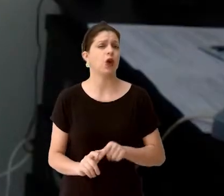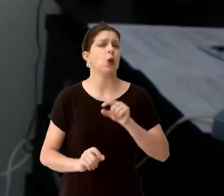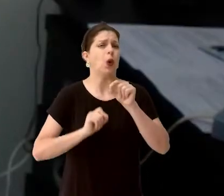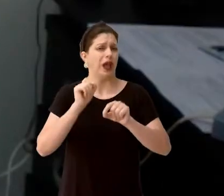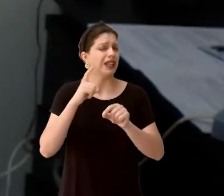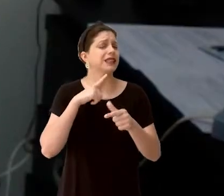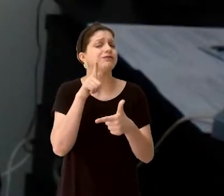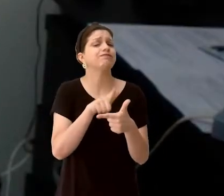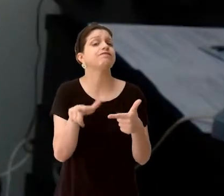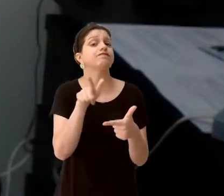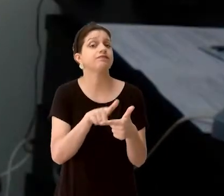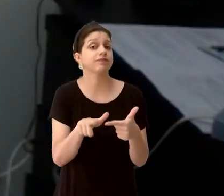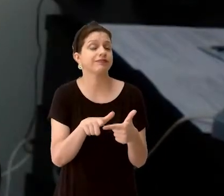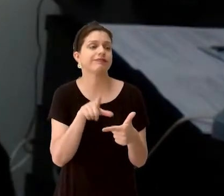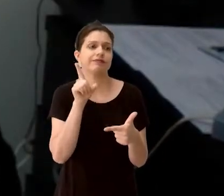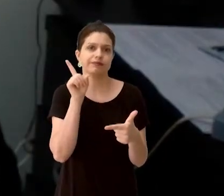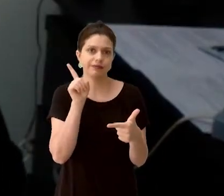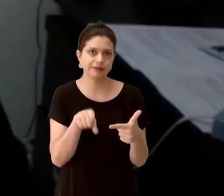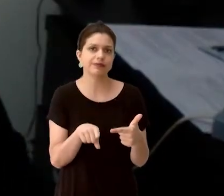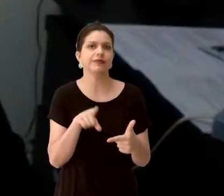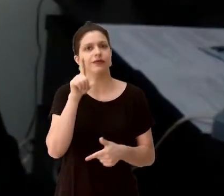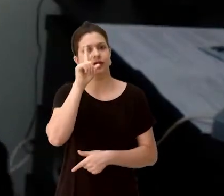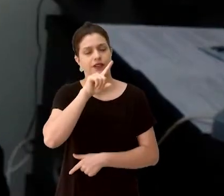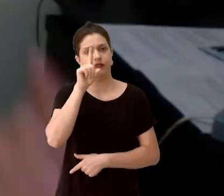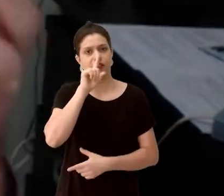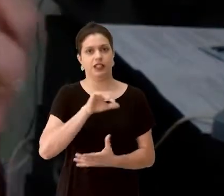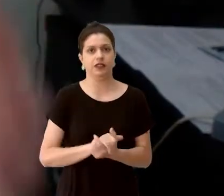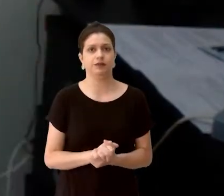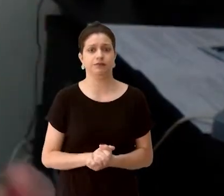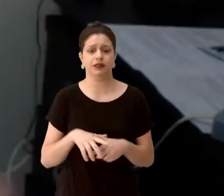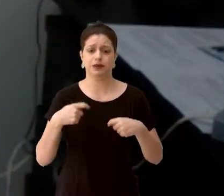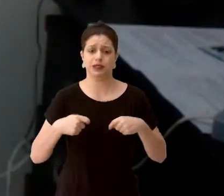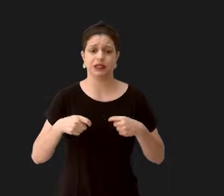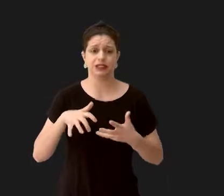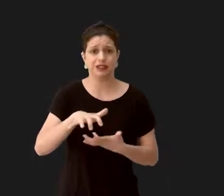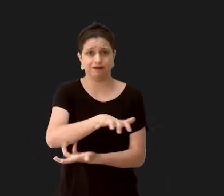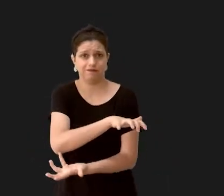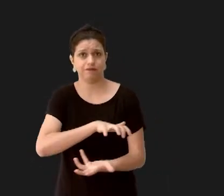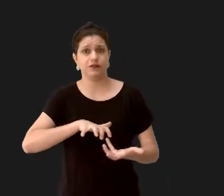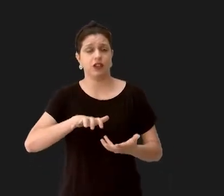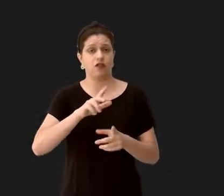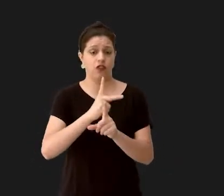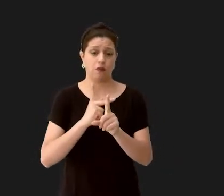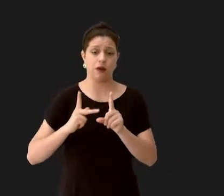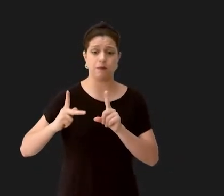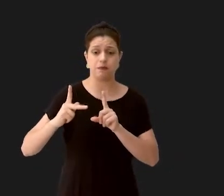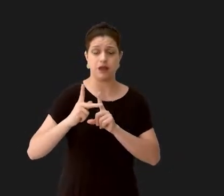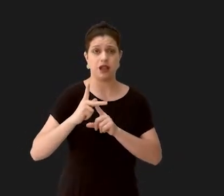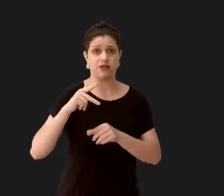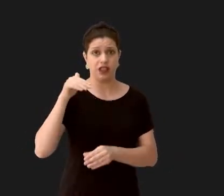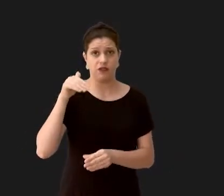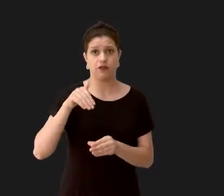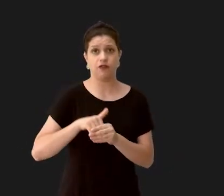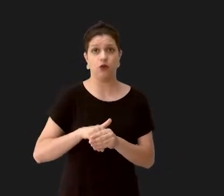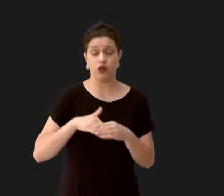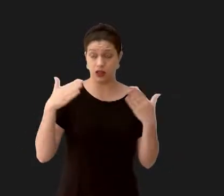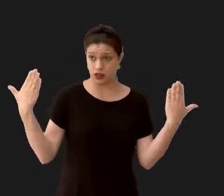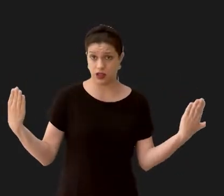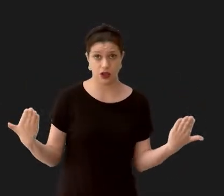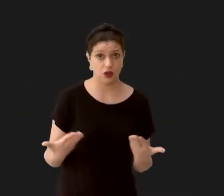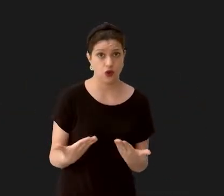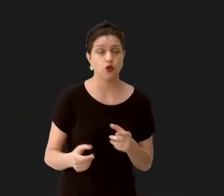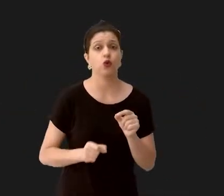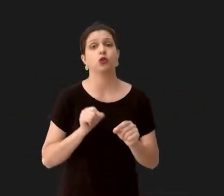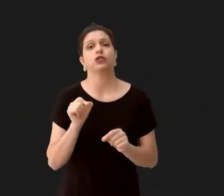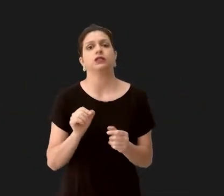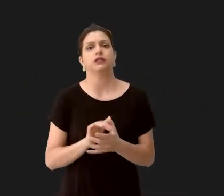cerne da questão é que existe um déficit. A reforma da Previdência, que está